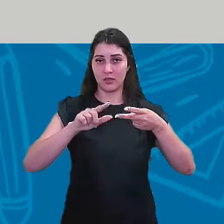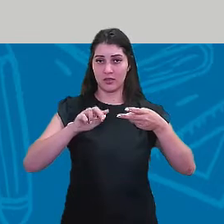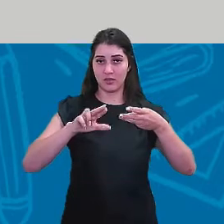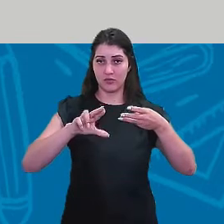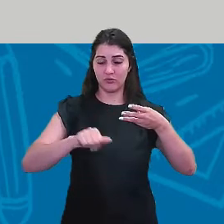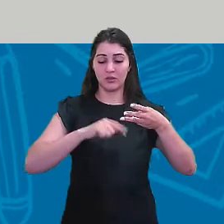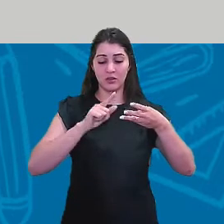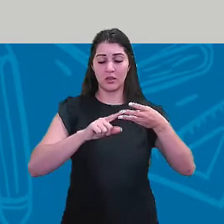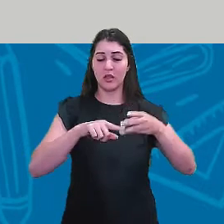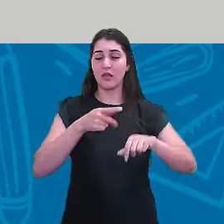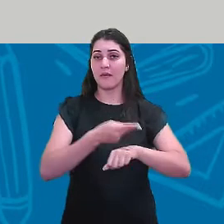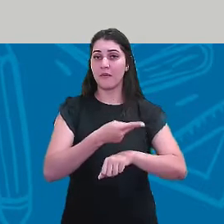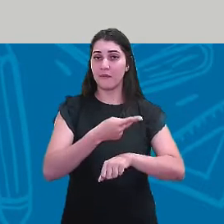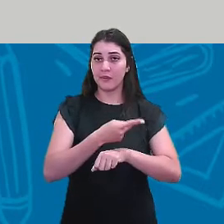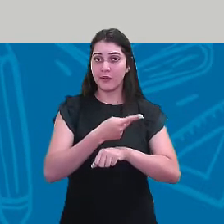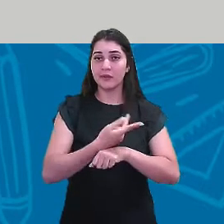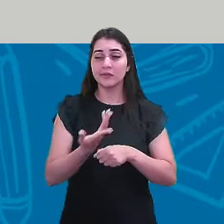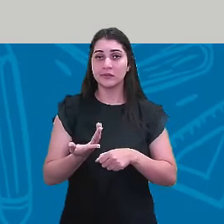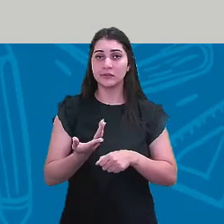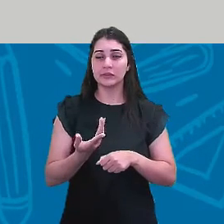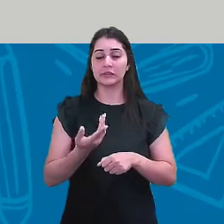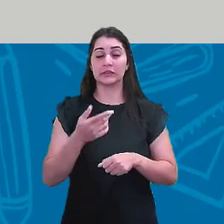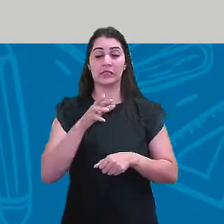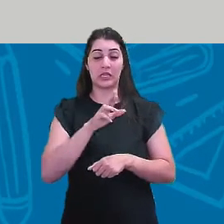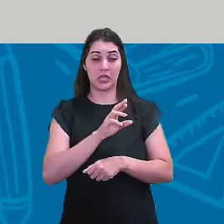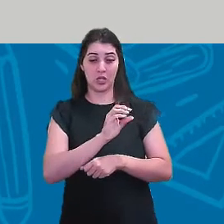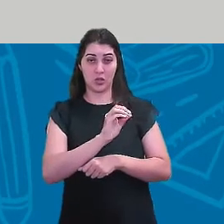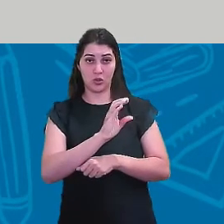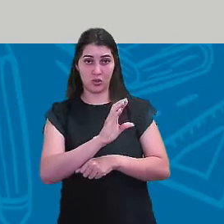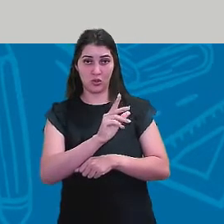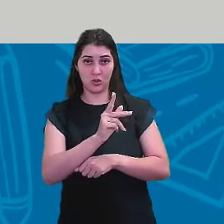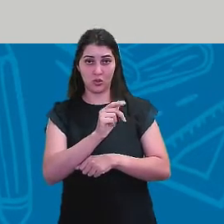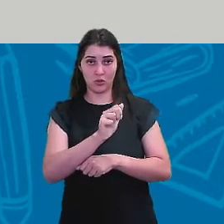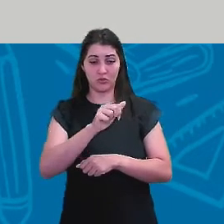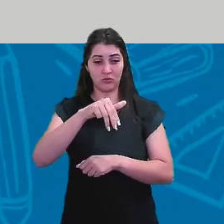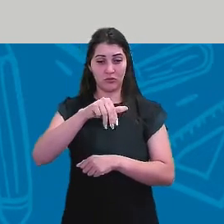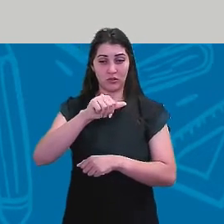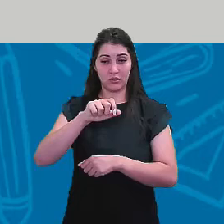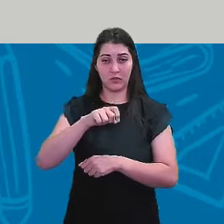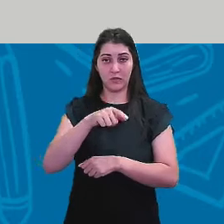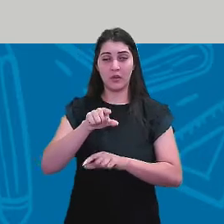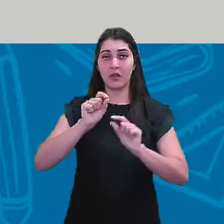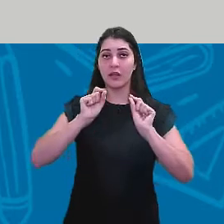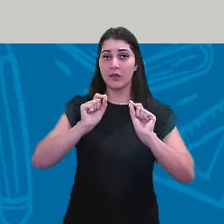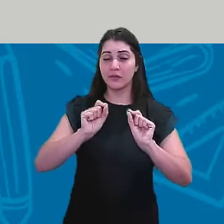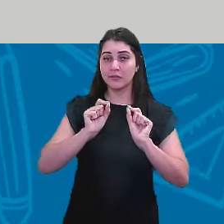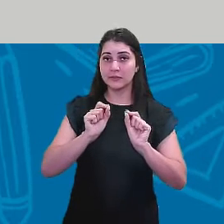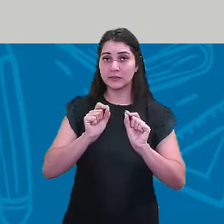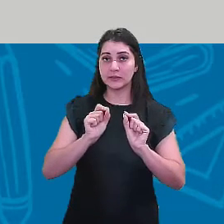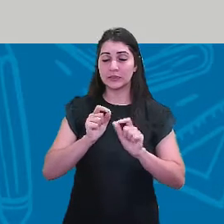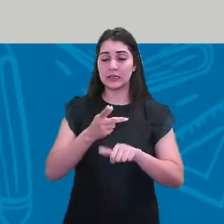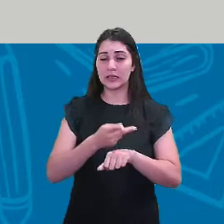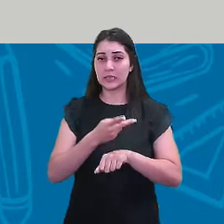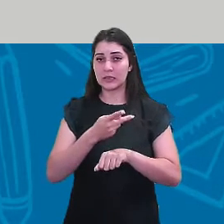certo? A rocha mãe, que é a rocha matriz, rocha que se